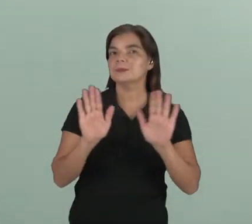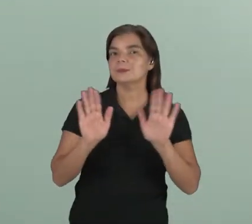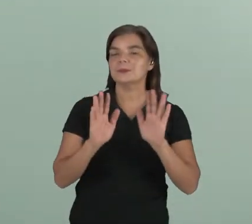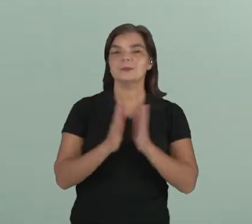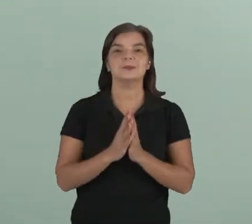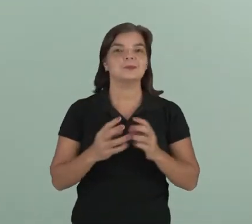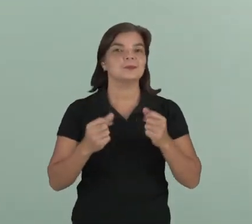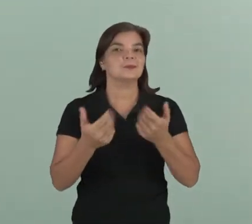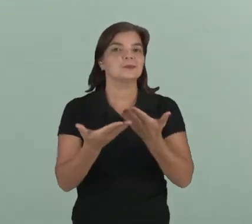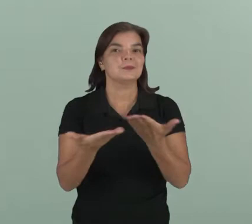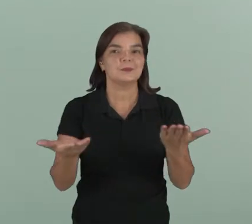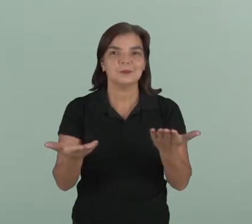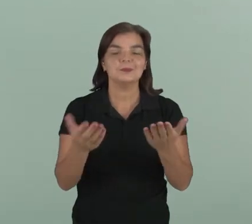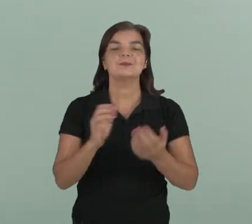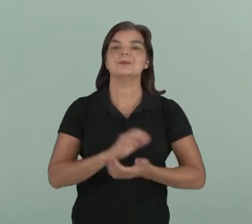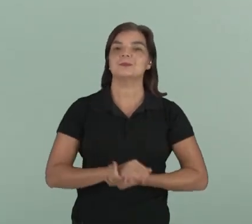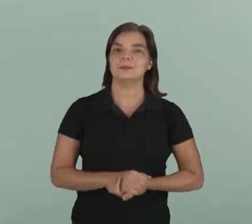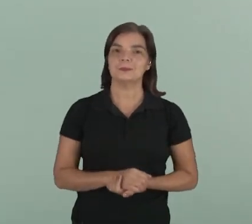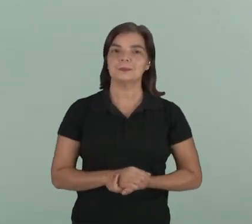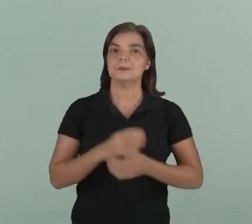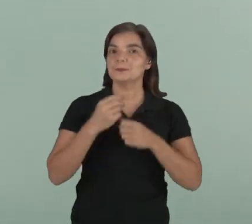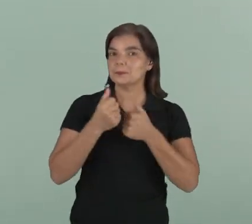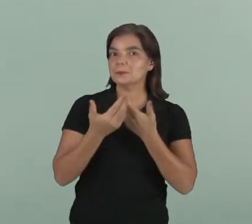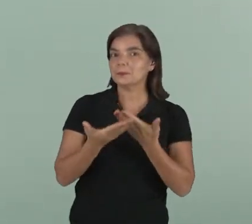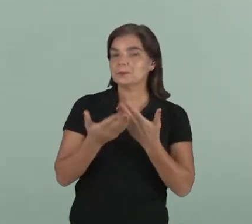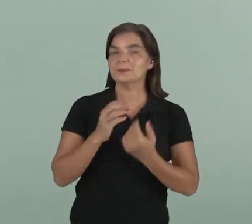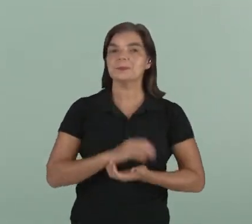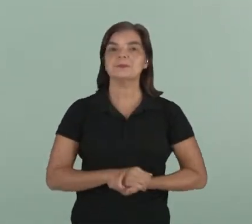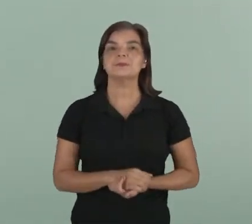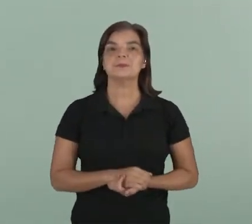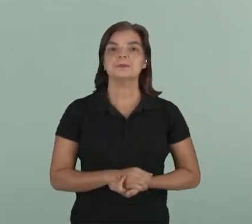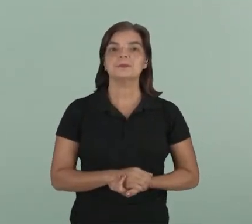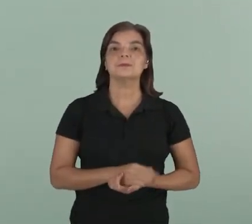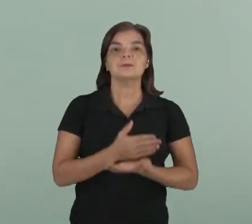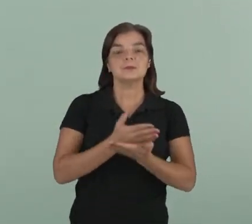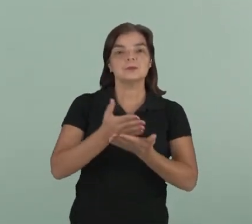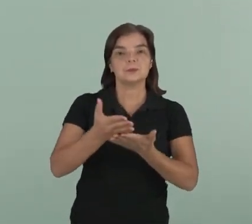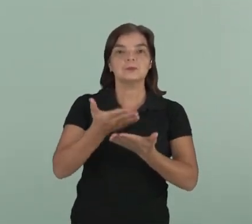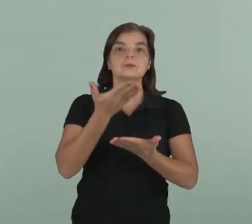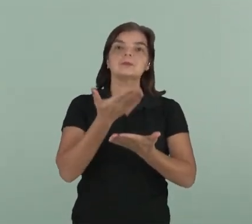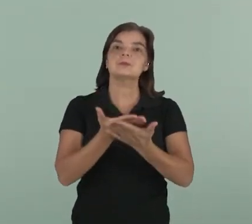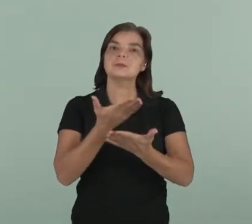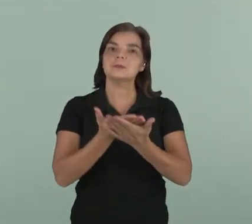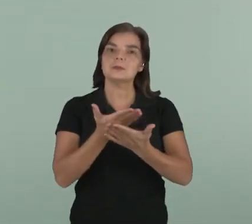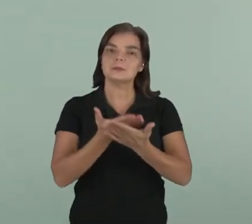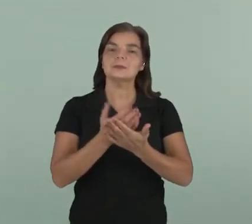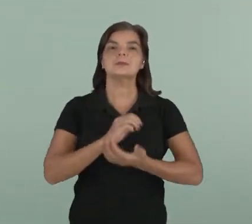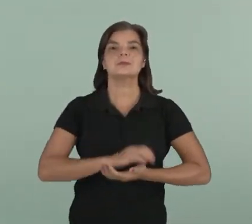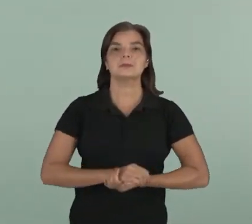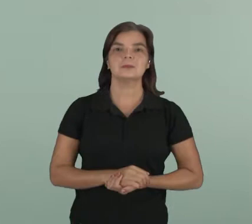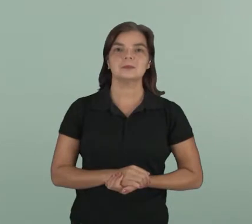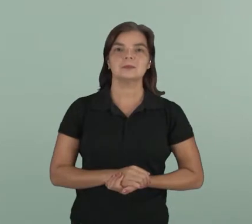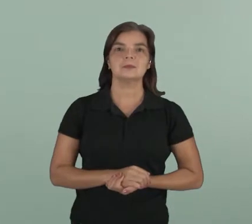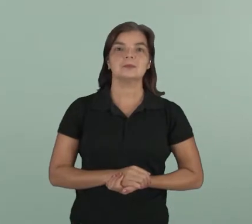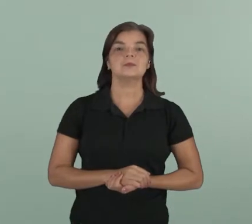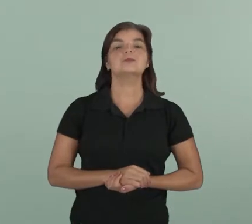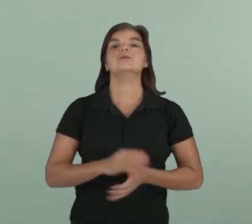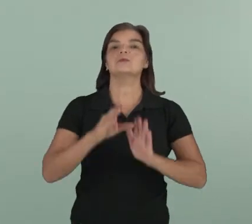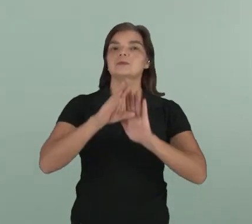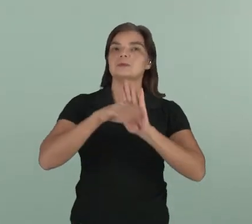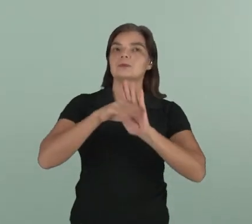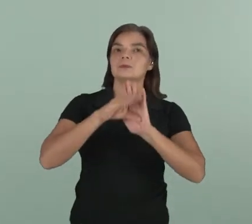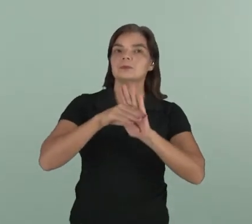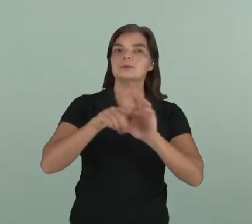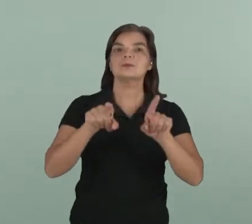Olá a todos os alunos e alunas, tudo bem com vocês? Estamos começando mais uma videoaula do seu